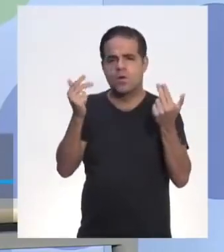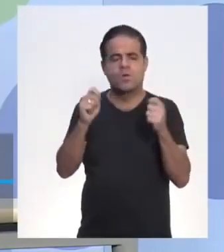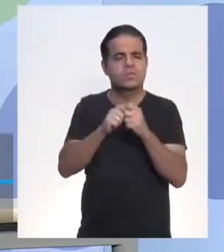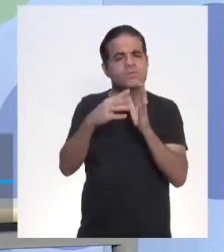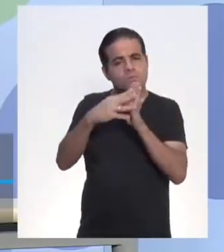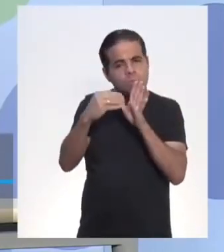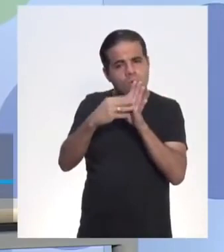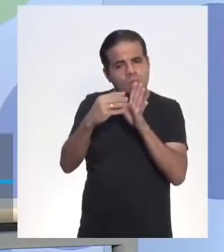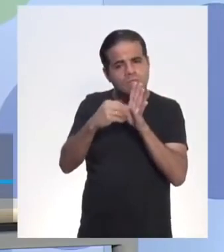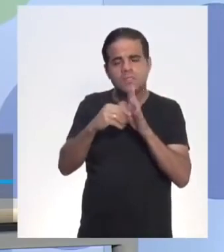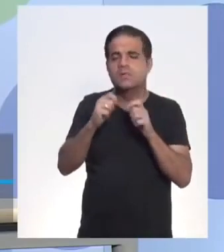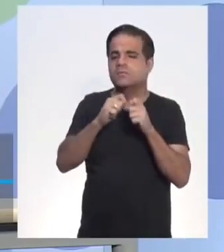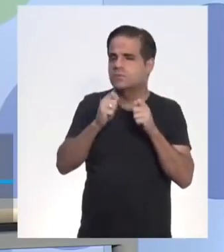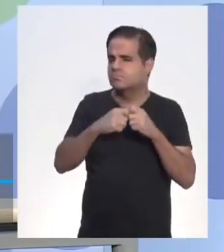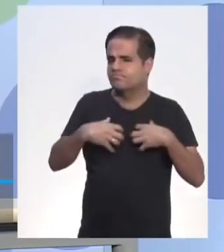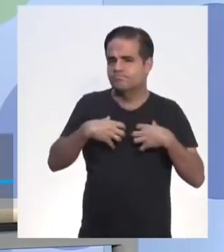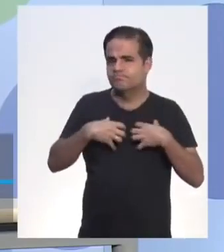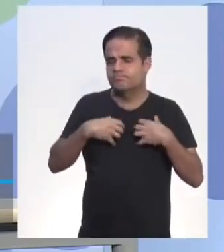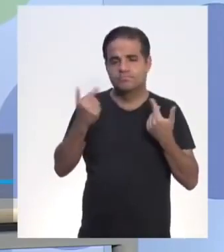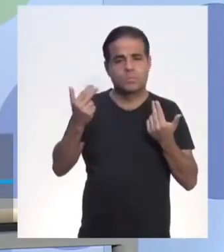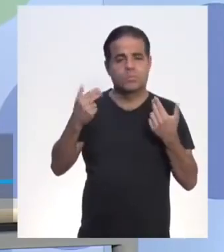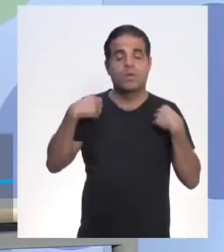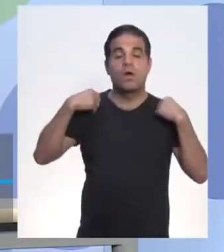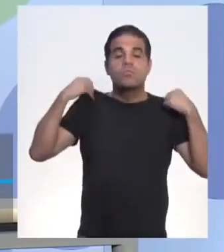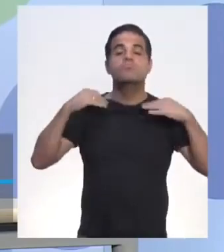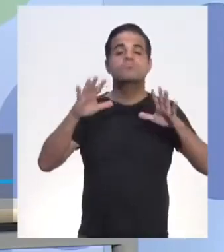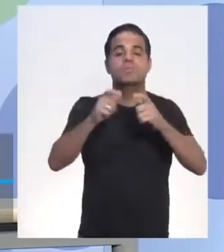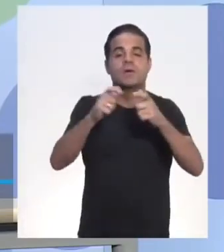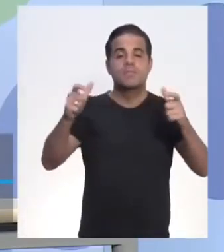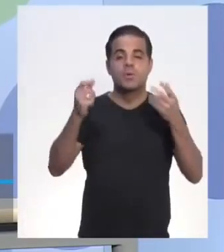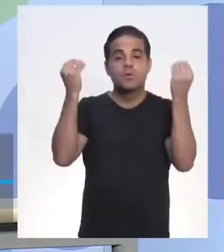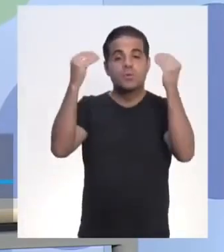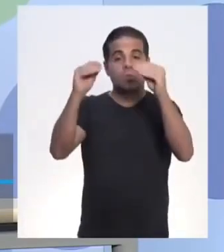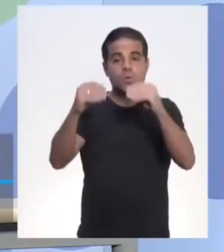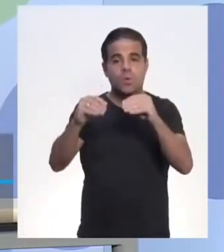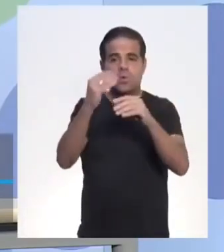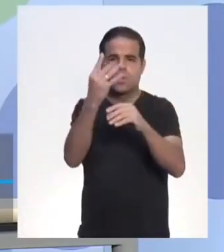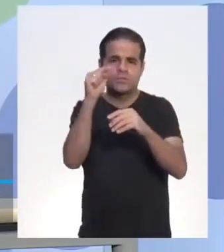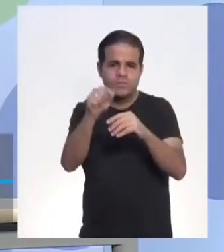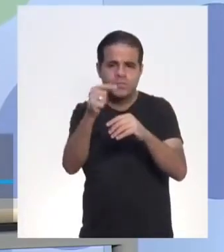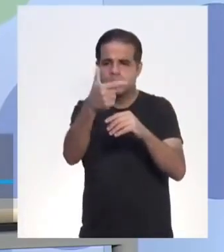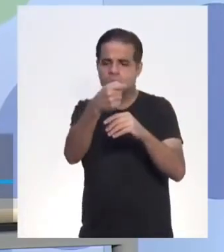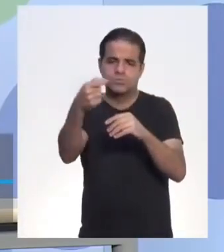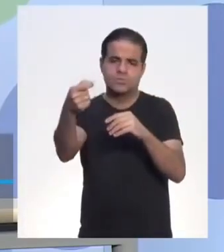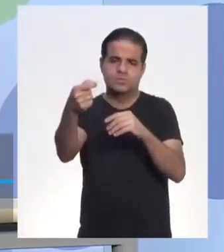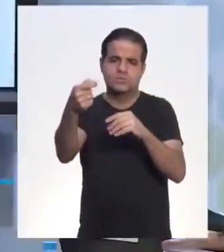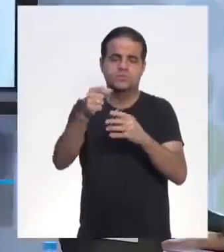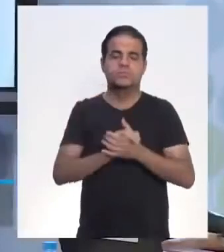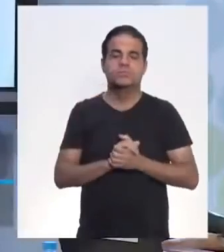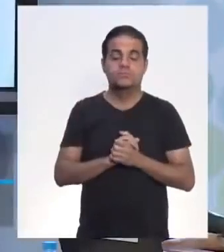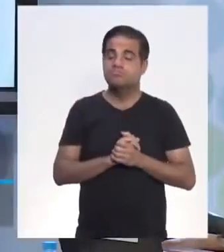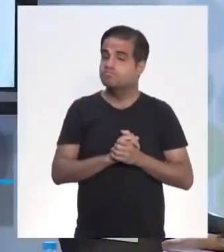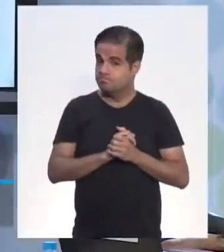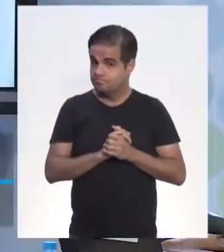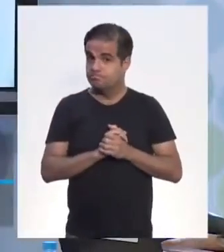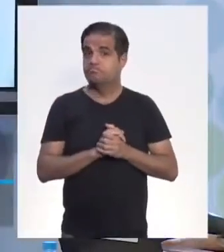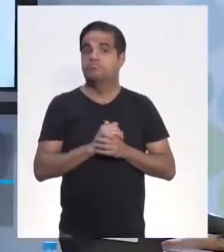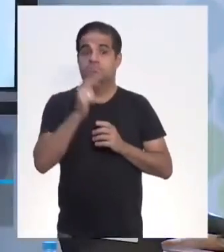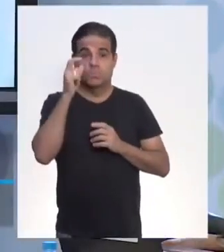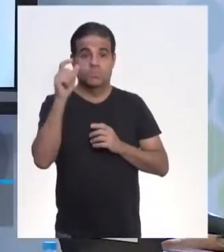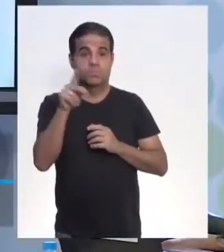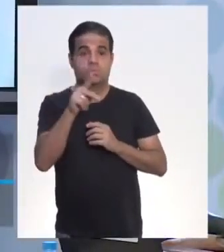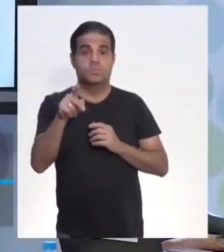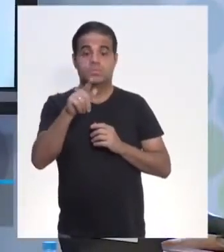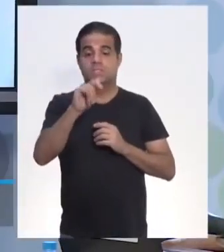o mesmo modelo né fez no mesmo jeito mas a maioria que colocando 4200 e essa observação da professora